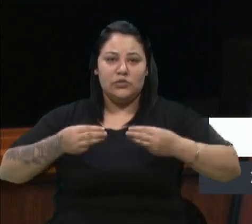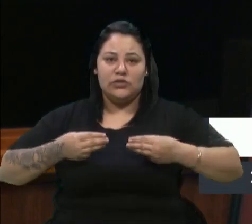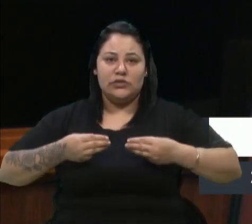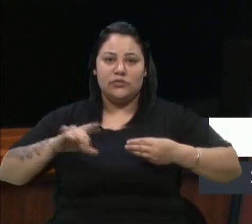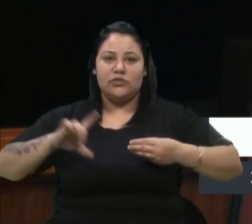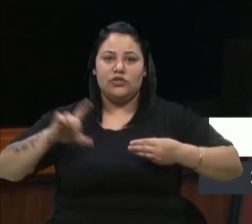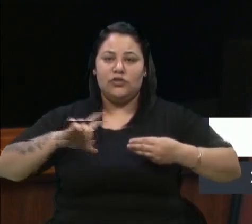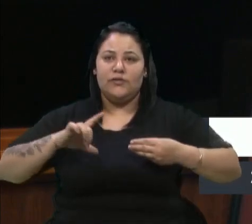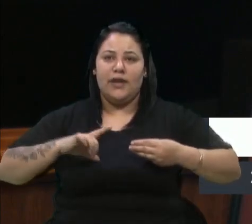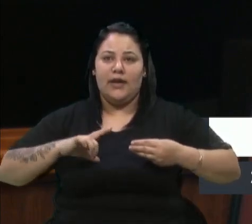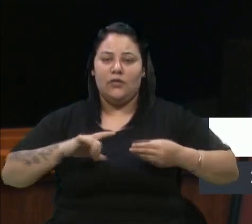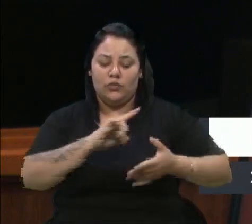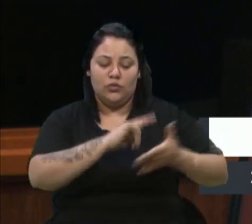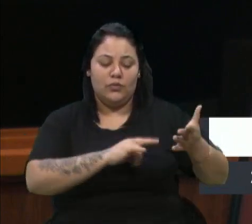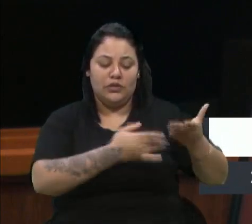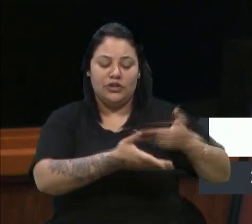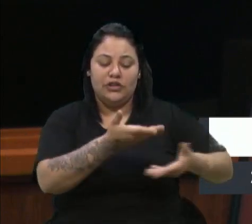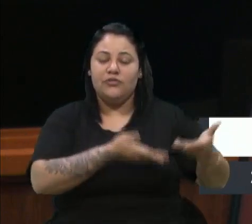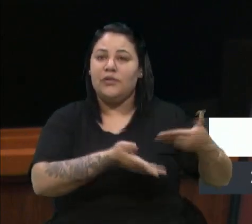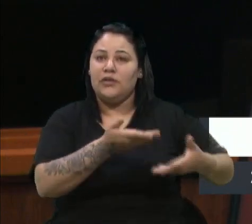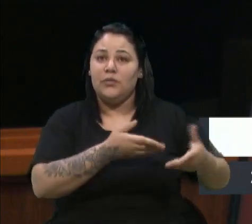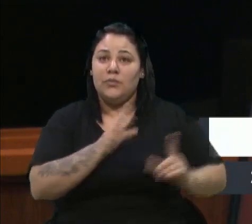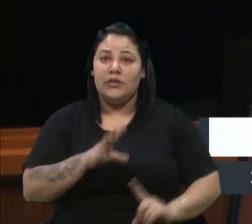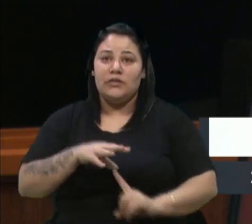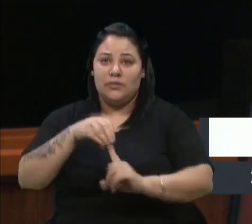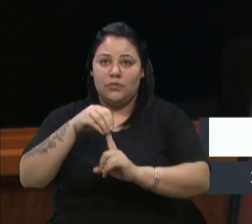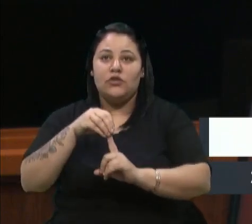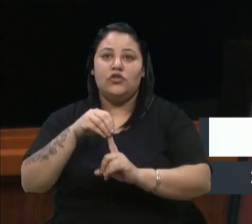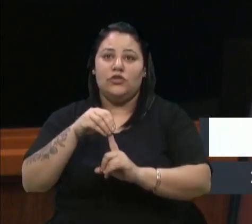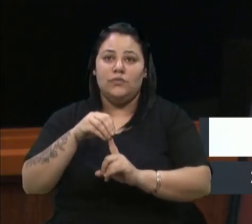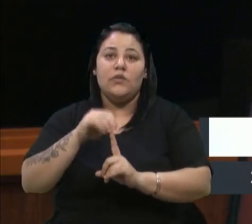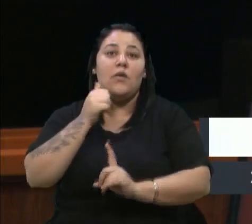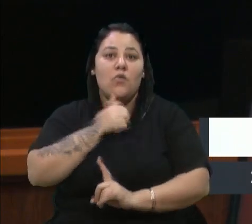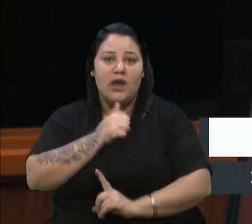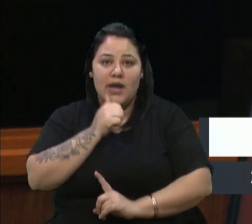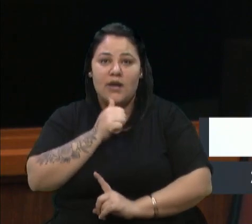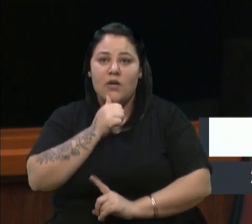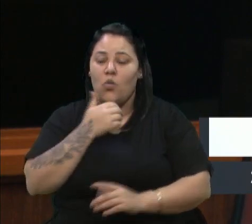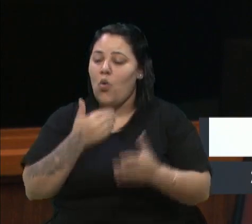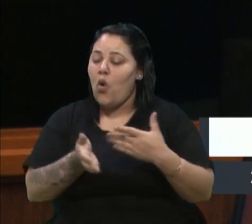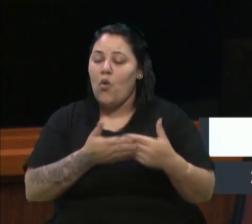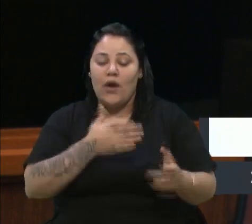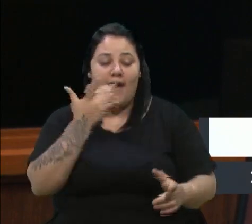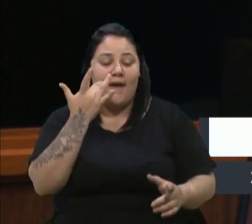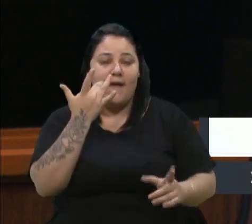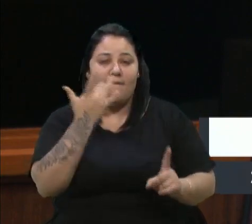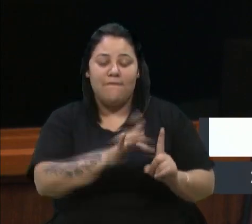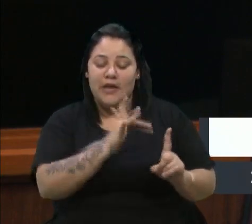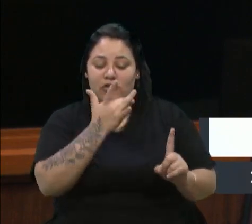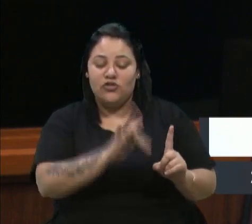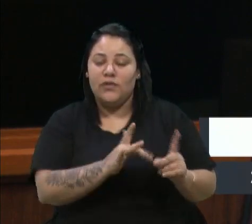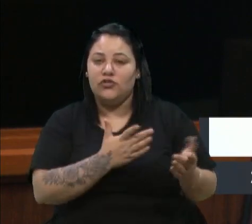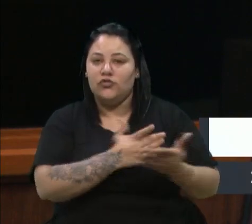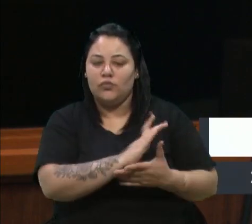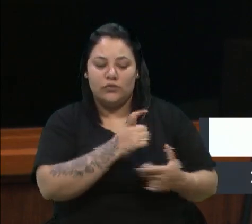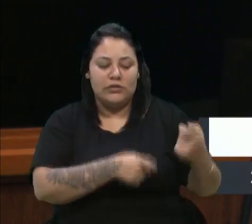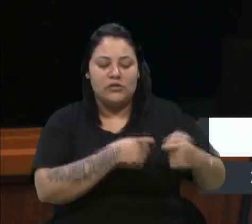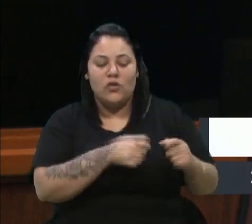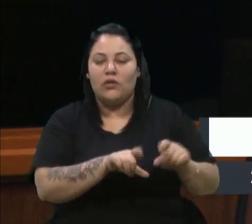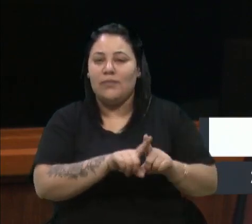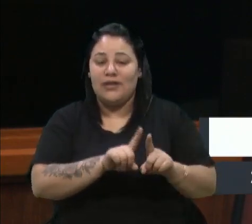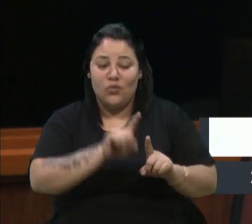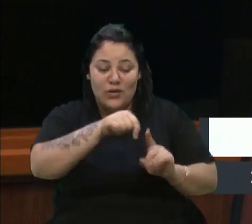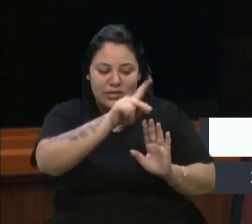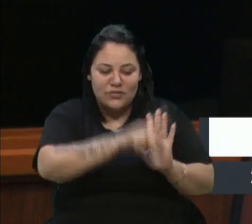um protocolo de atendimento, principalmente as mulheres, mas qualquer vítima de importunação sexual. Então, este